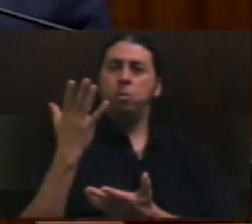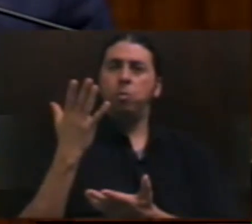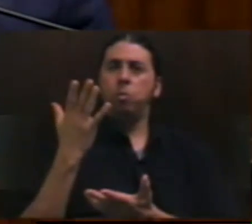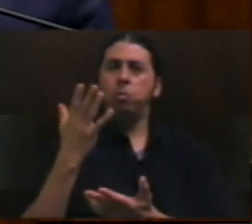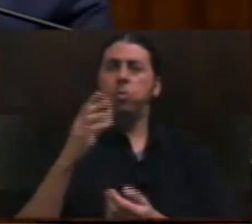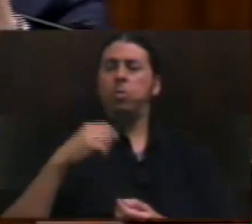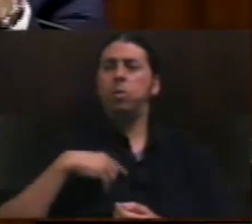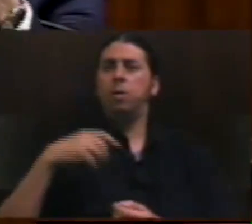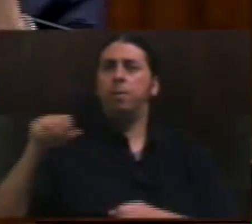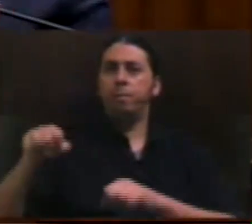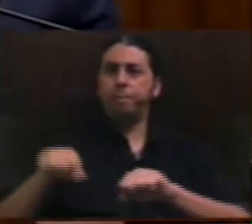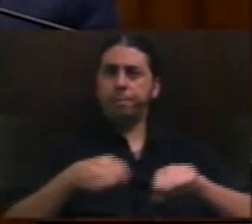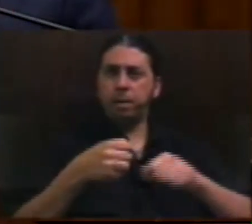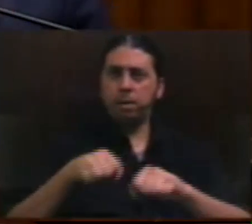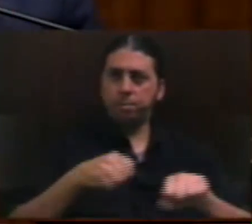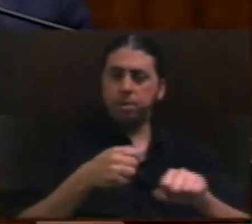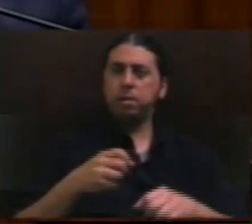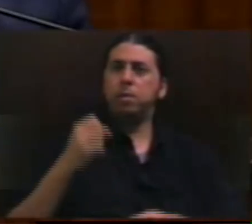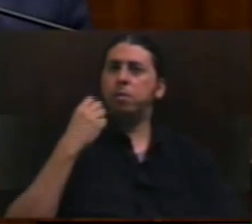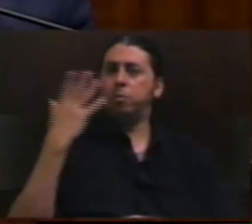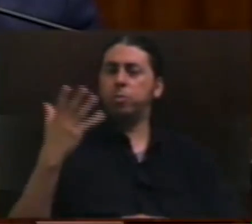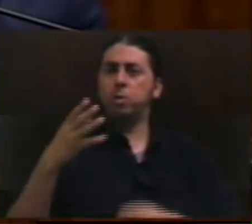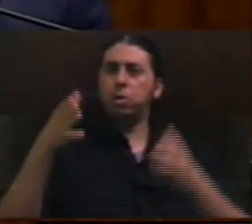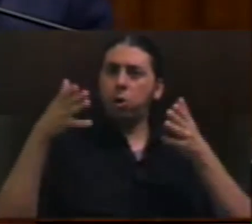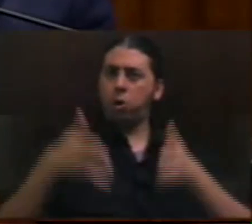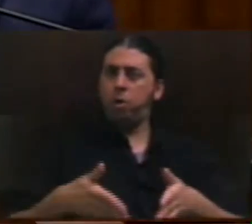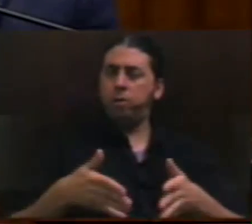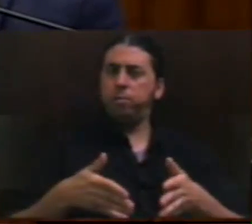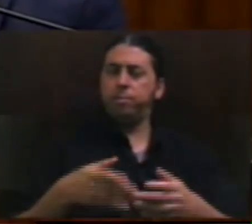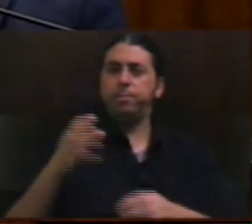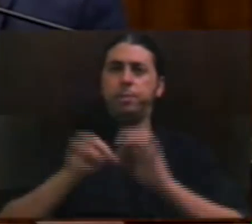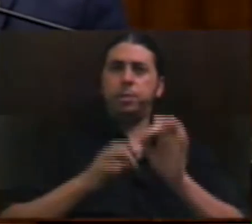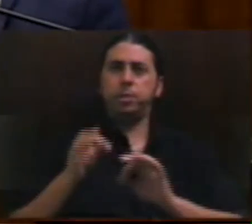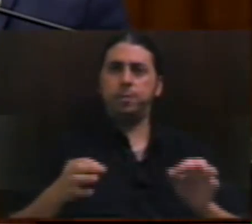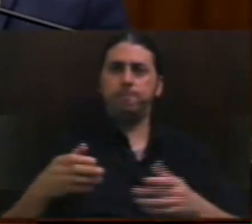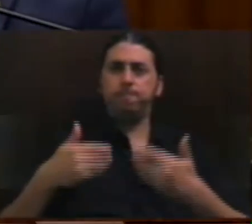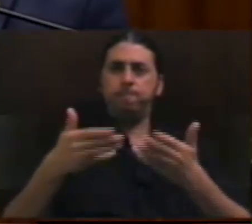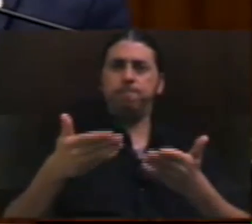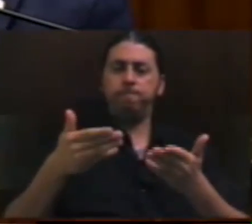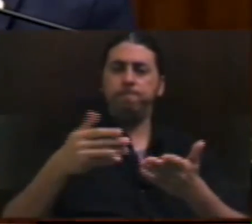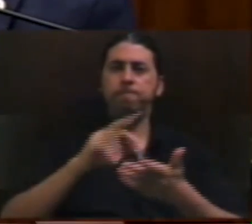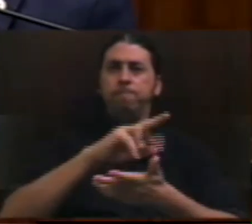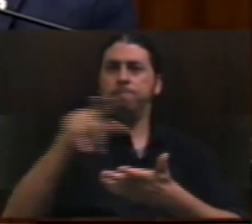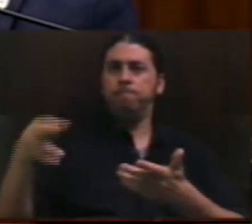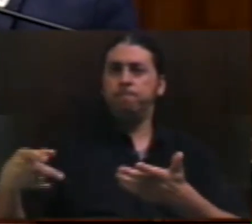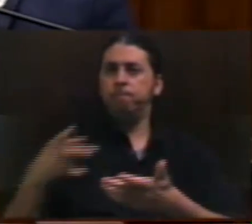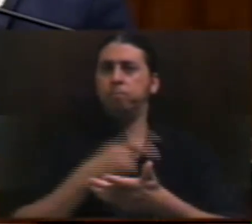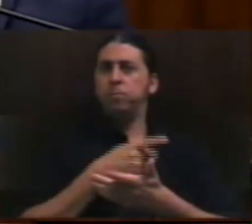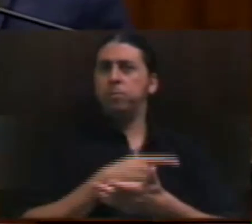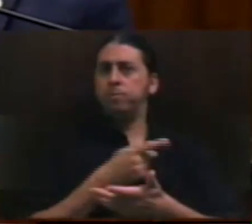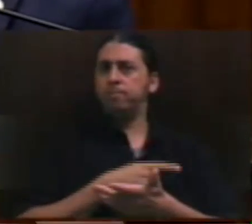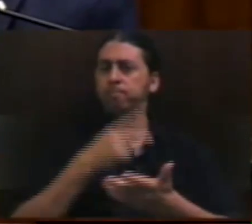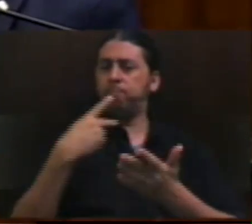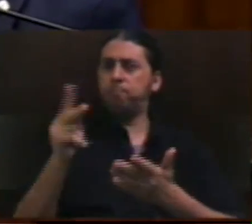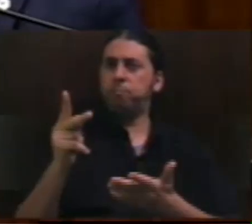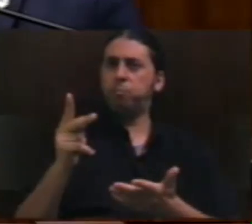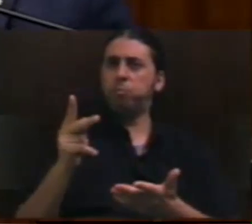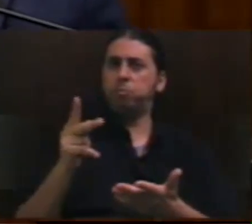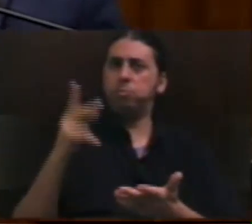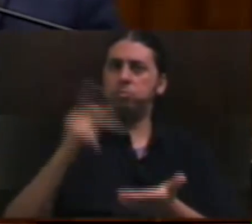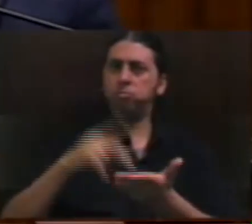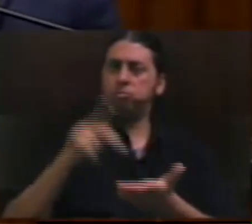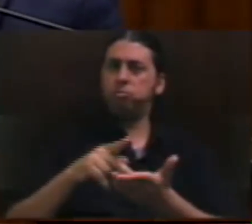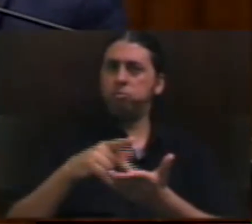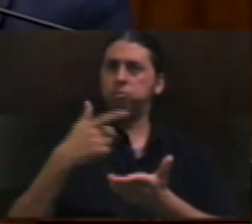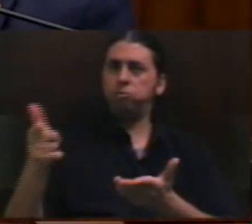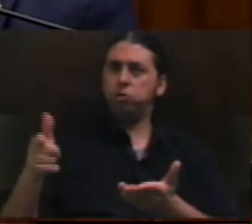eram os presentes adequados para um partido desses, realmente não deveria